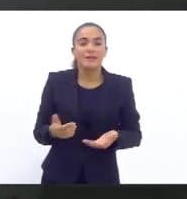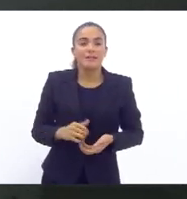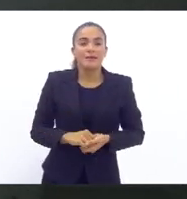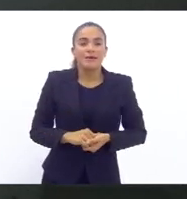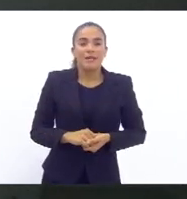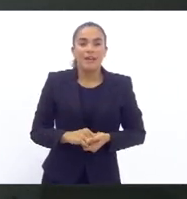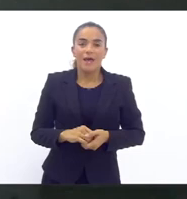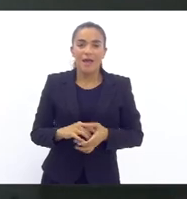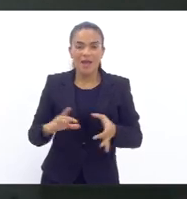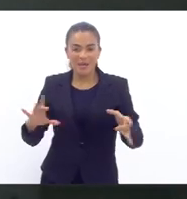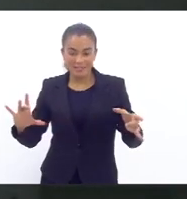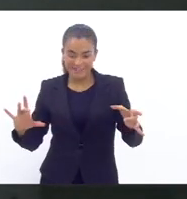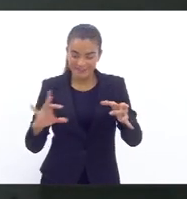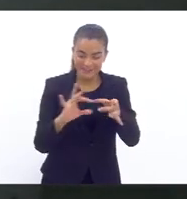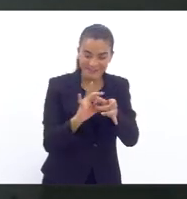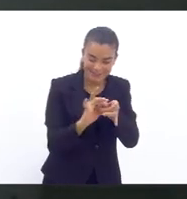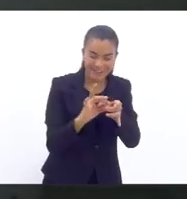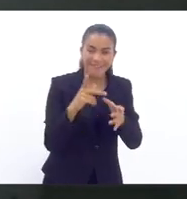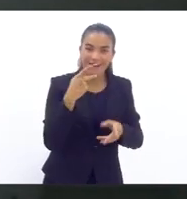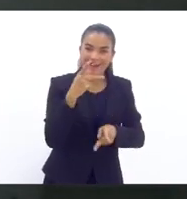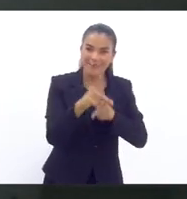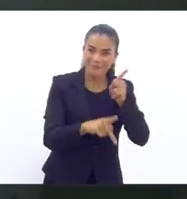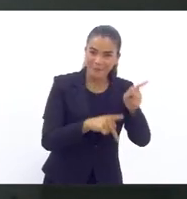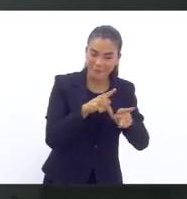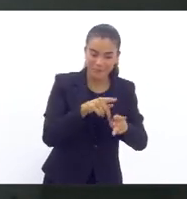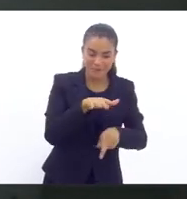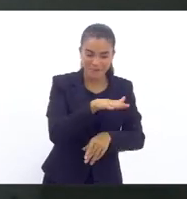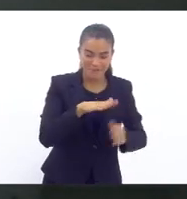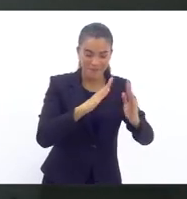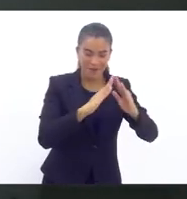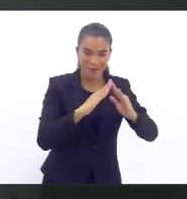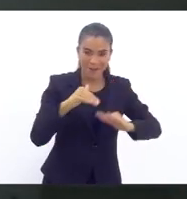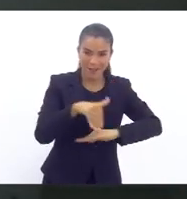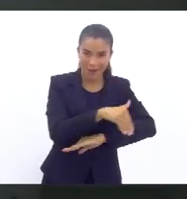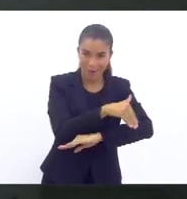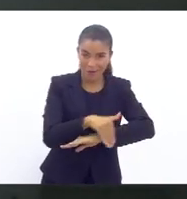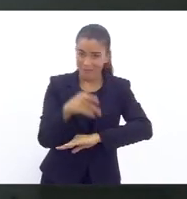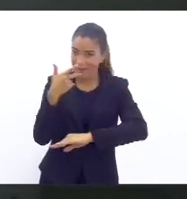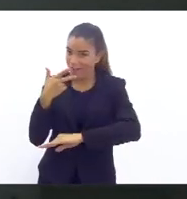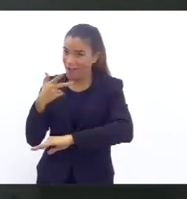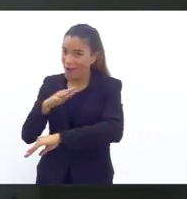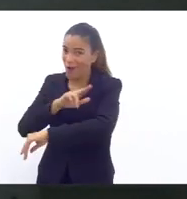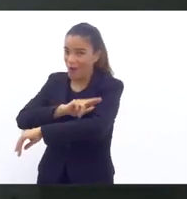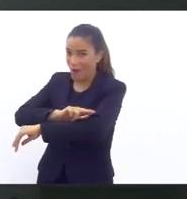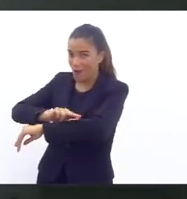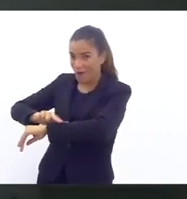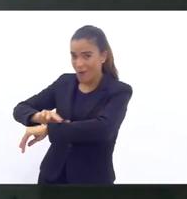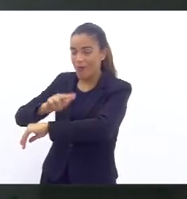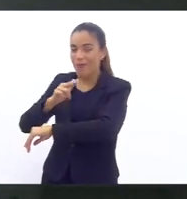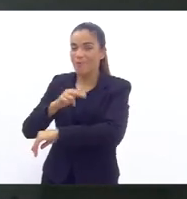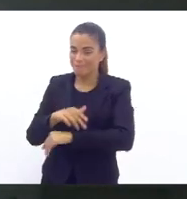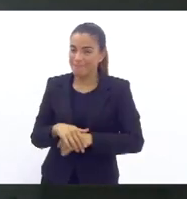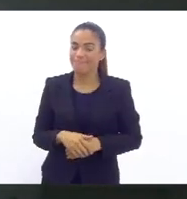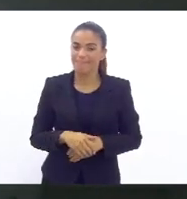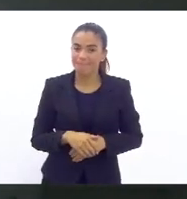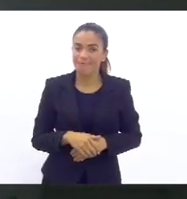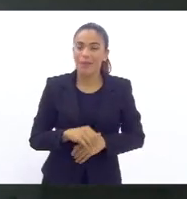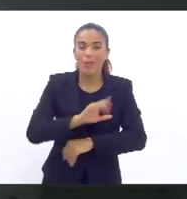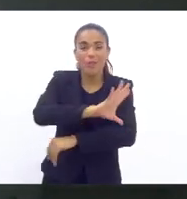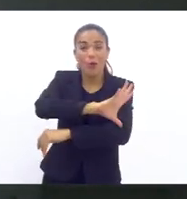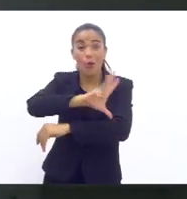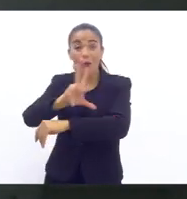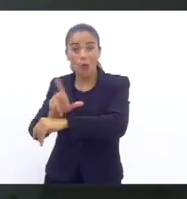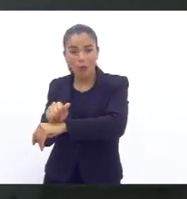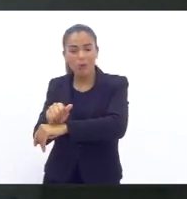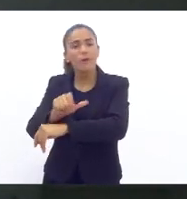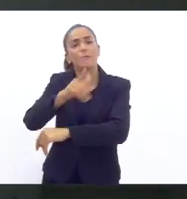junto né a gente falar de população uma situação de rua e falar de cor né de raça cor porque quem tá na